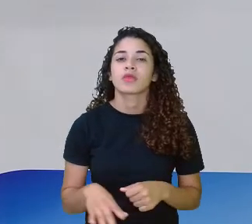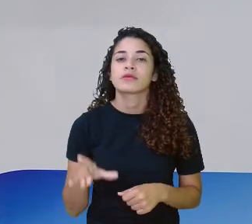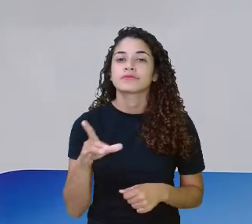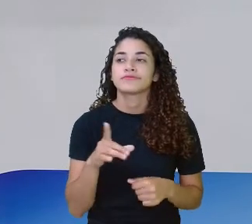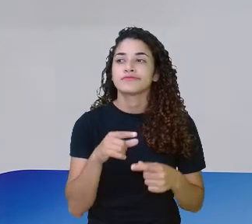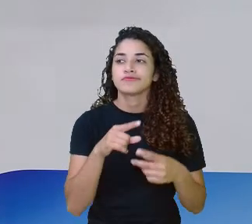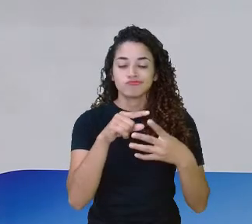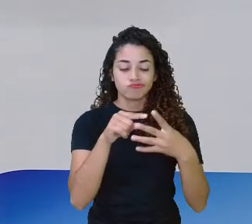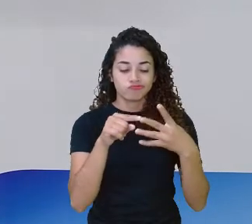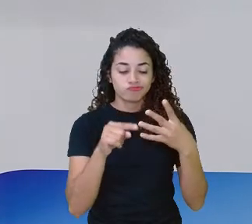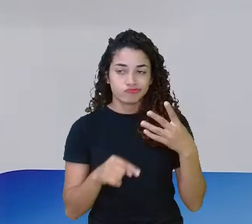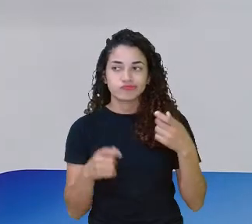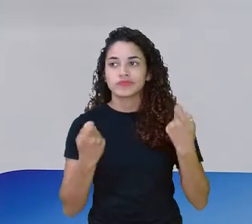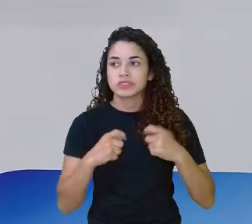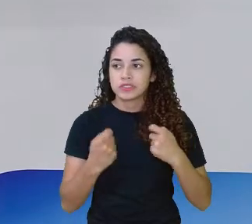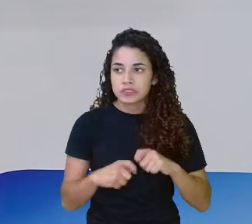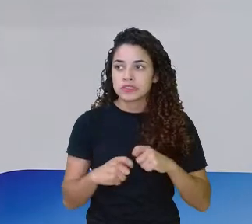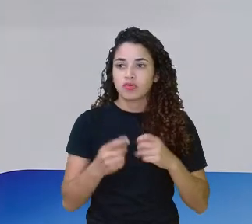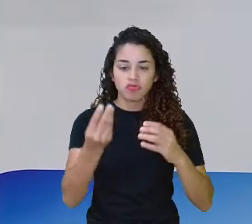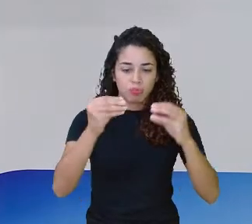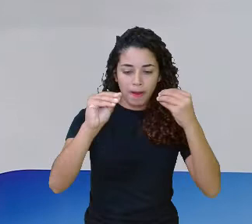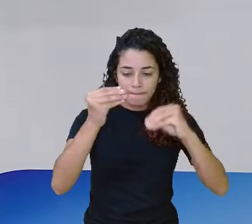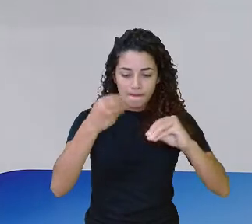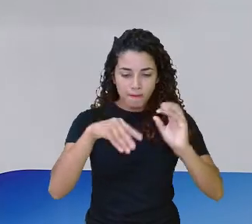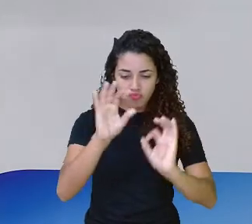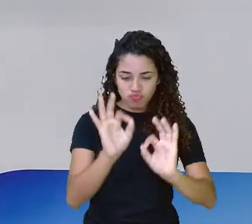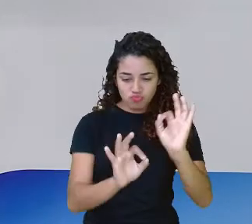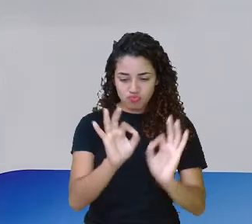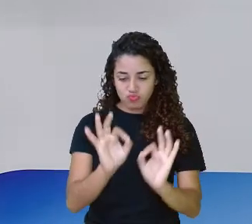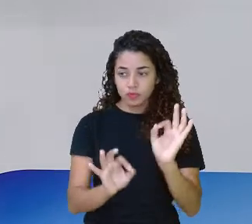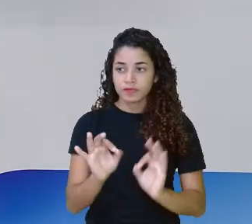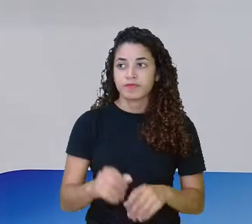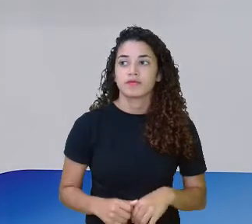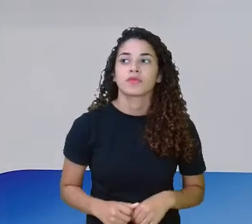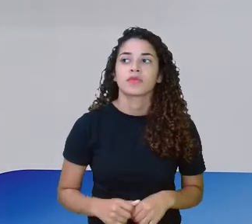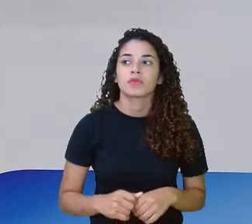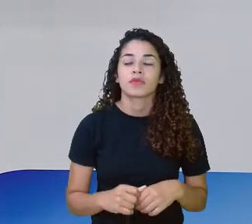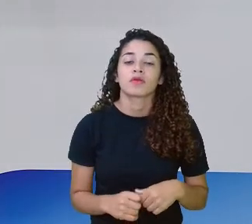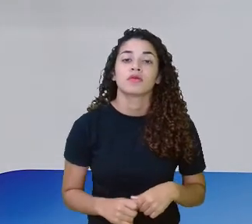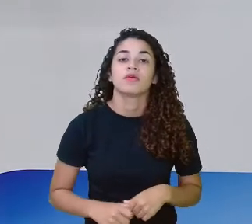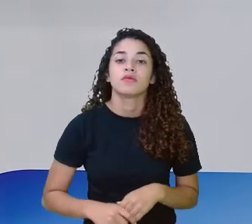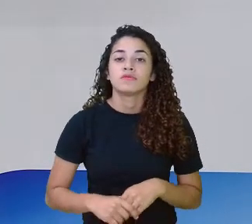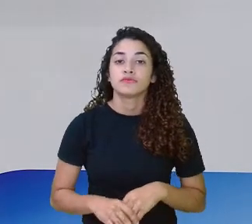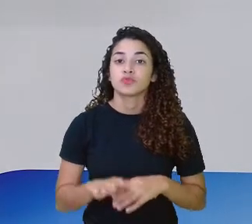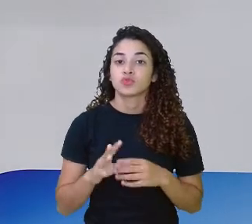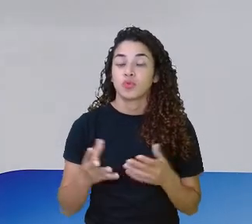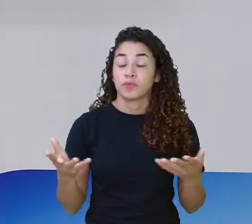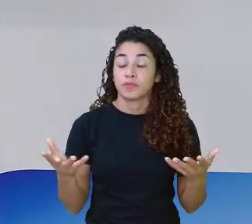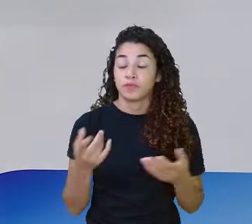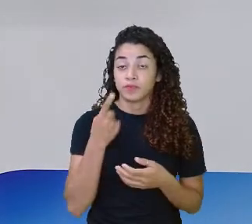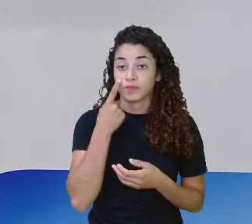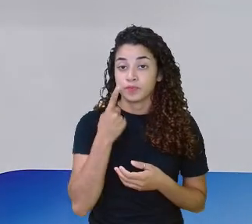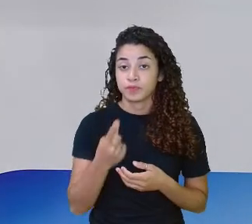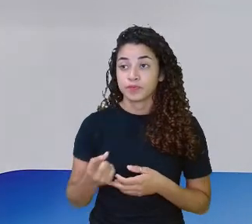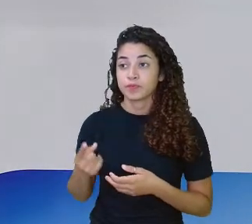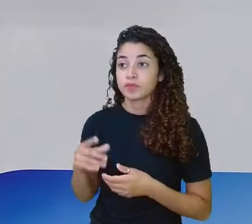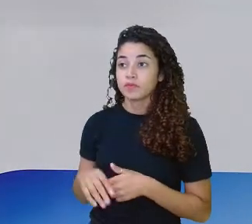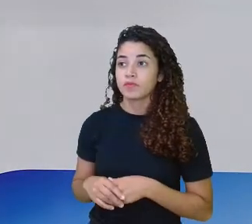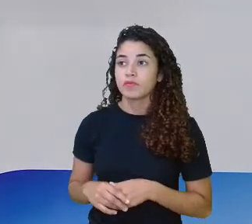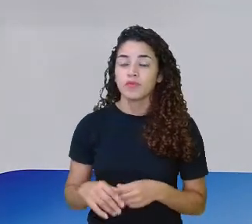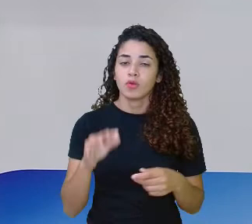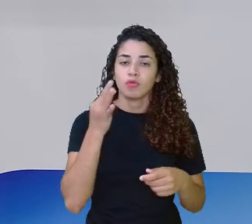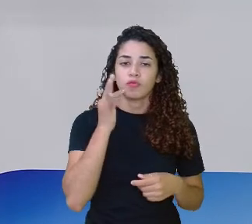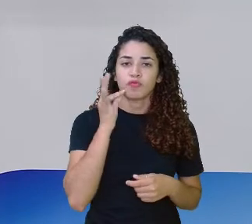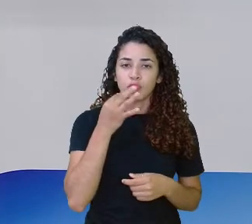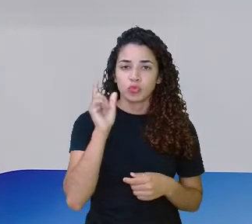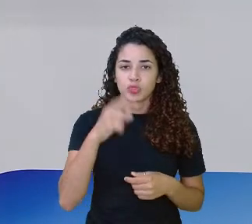fazer todas as quatro. Eu já vou colocar as 12, mas para você ficar atento. Ó, as